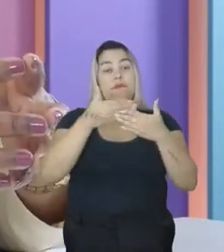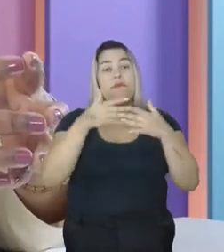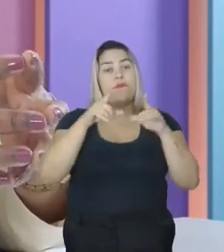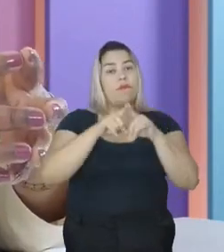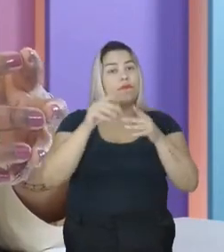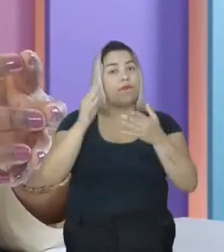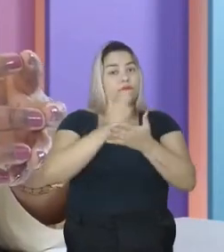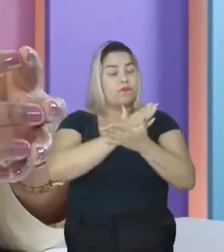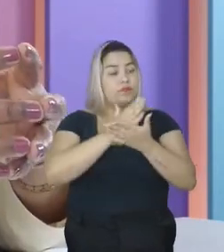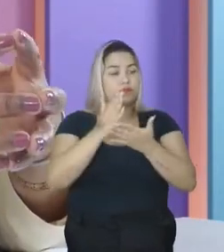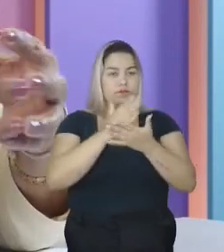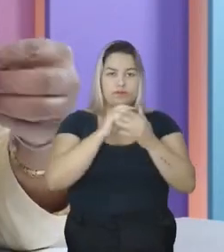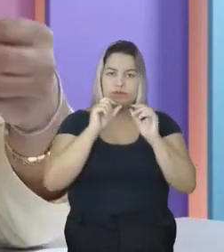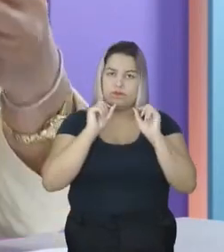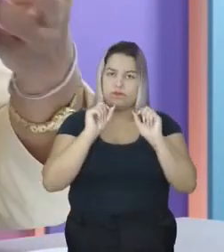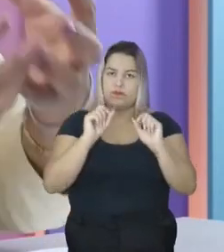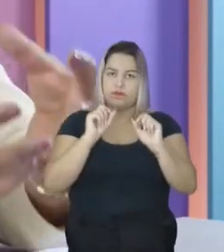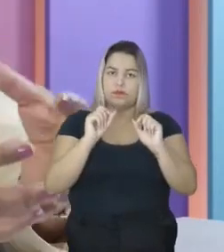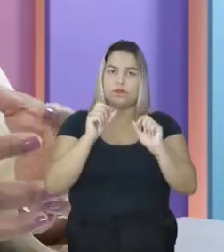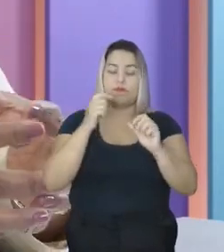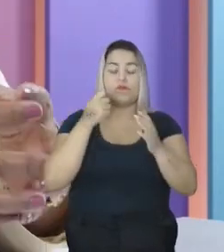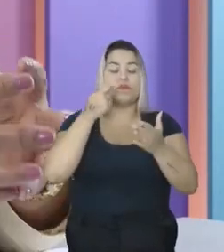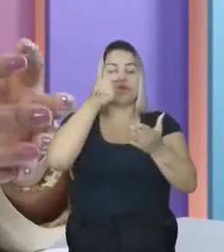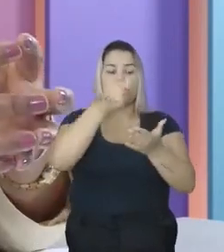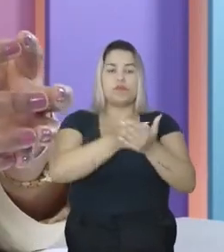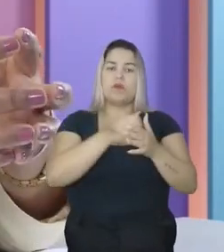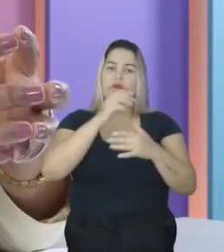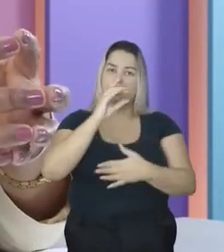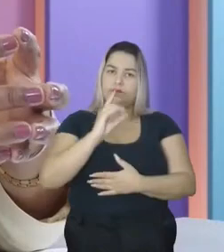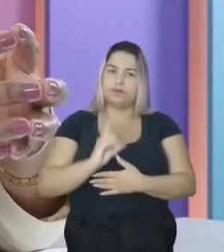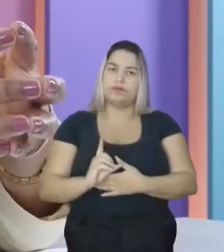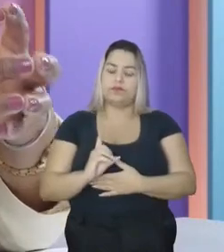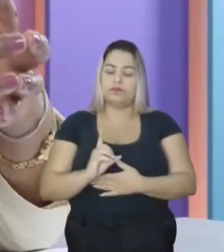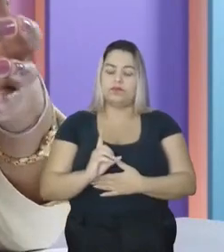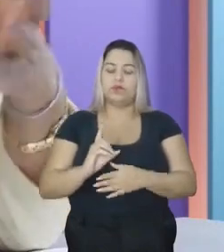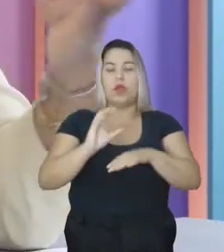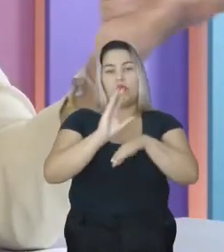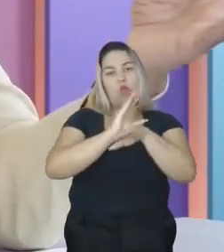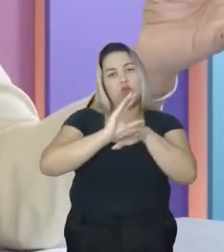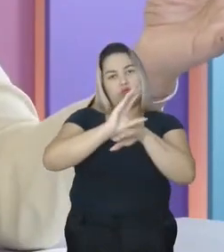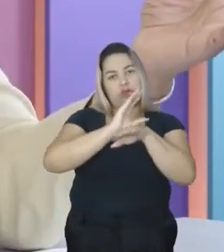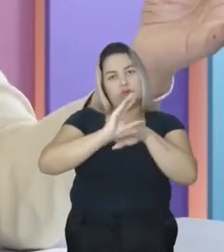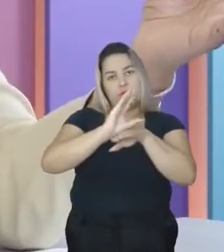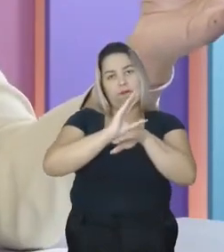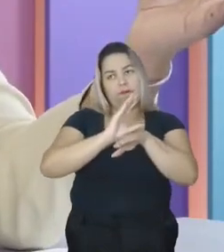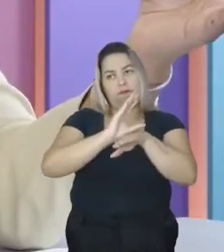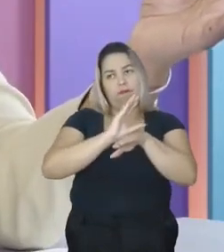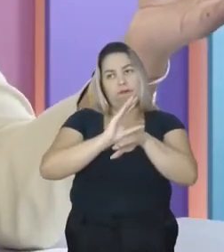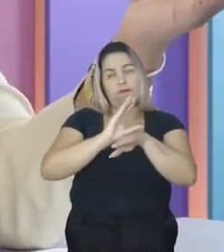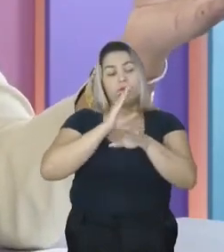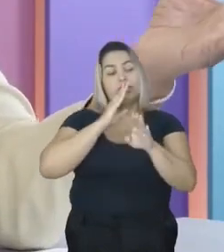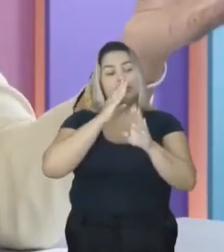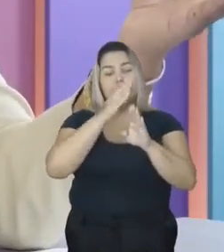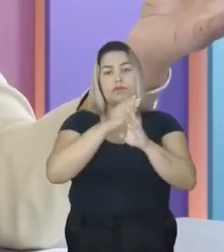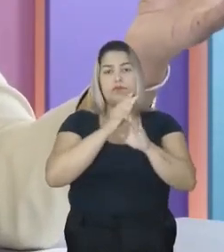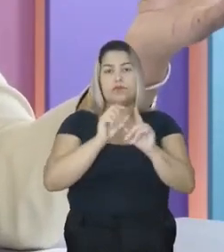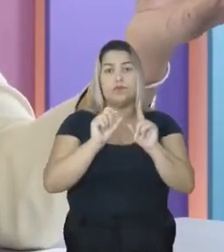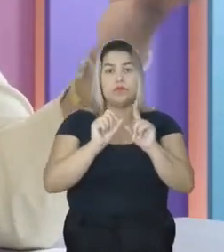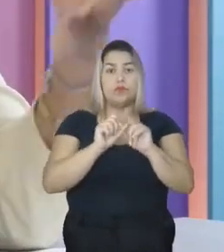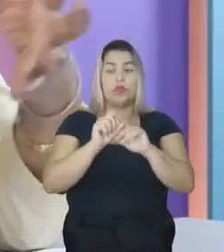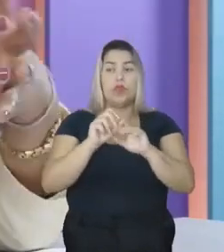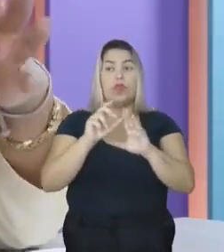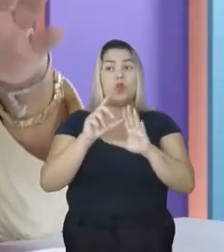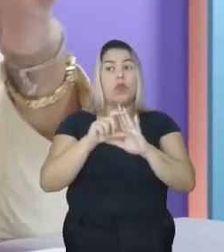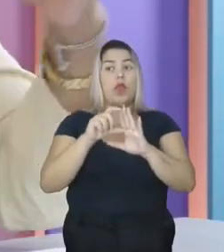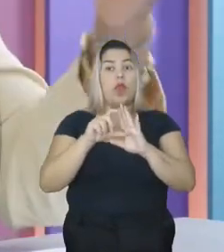alguns pontos que garantem direitos na Constituição, né? O principal deles é o artigo 5º,